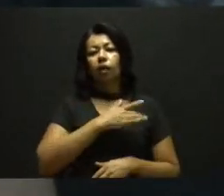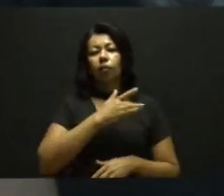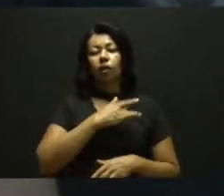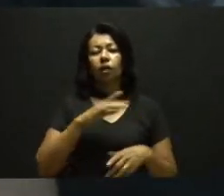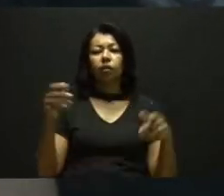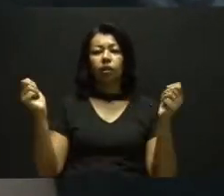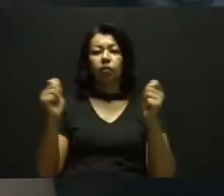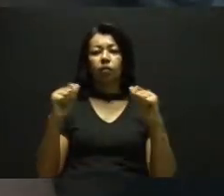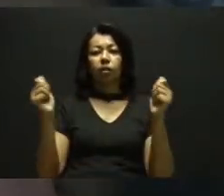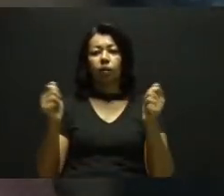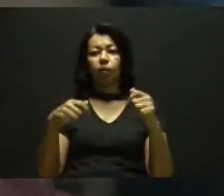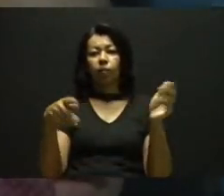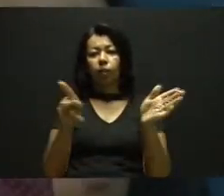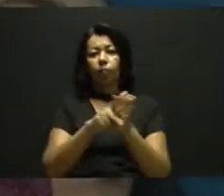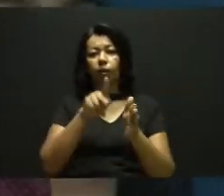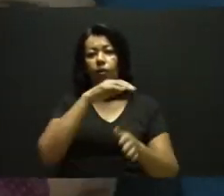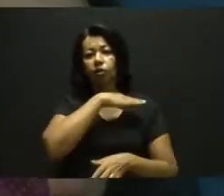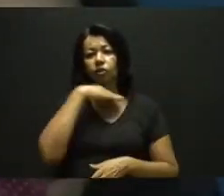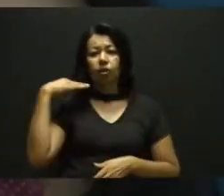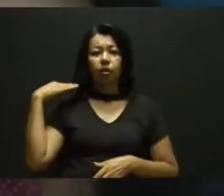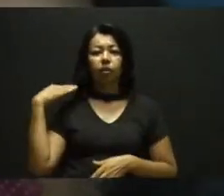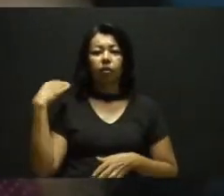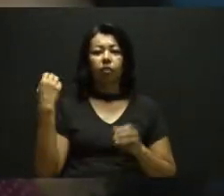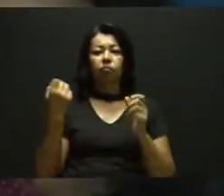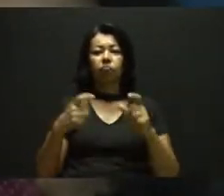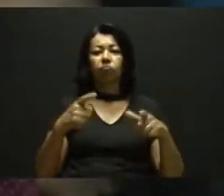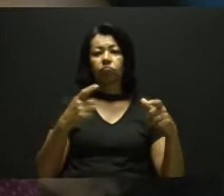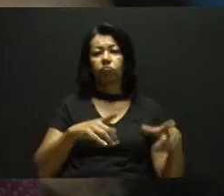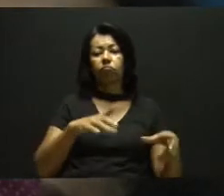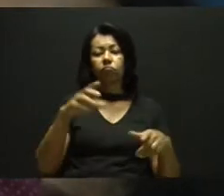ninguém te adoro a nokia